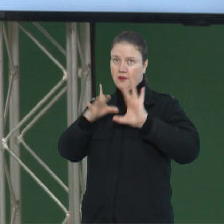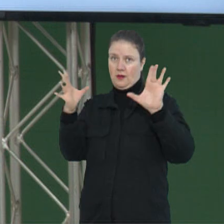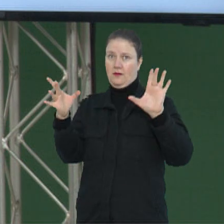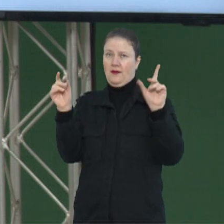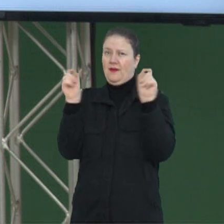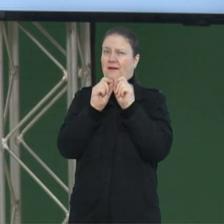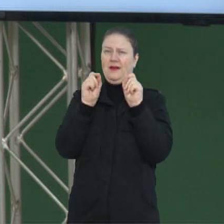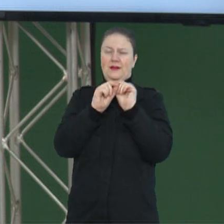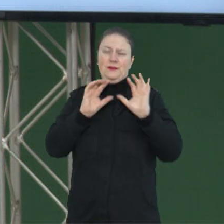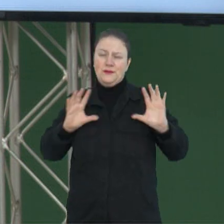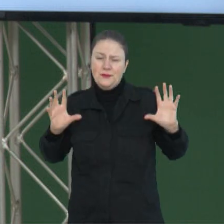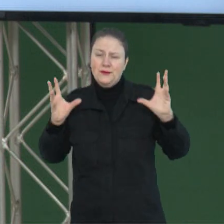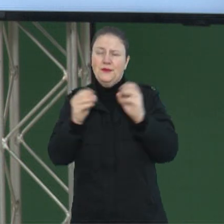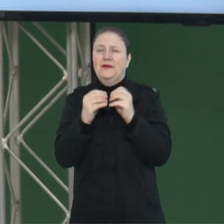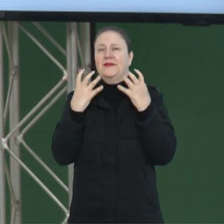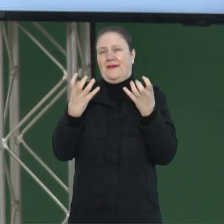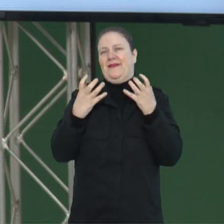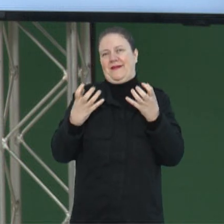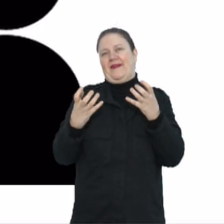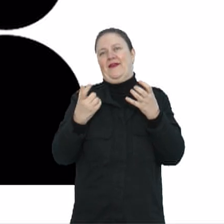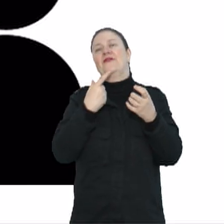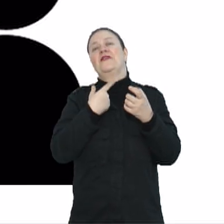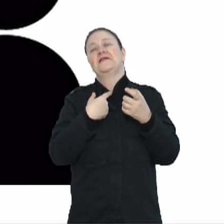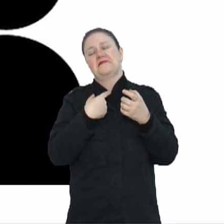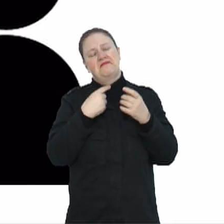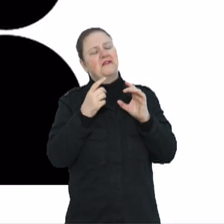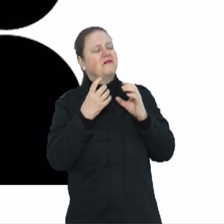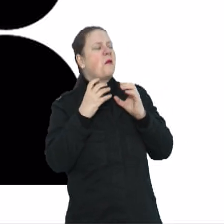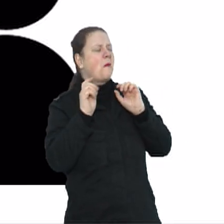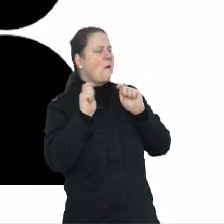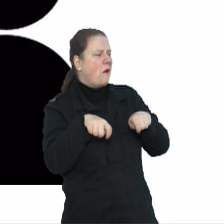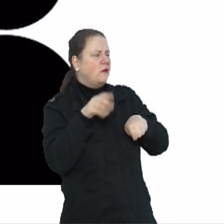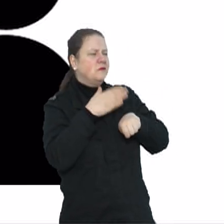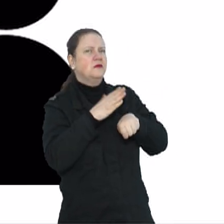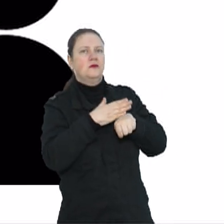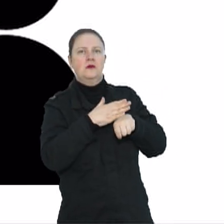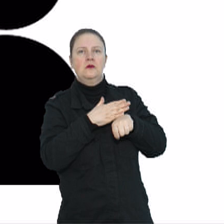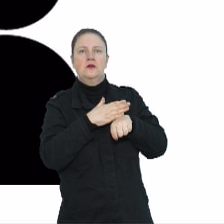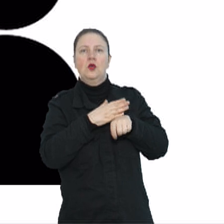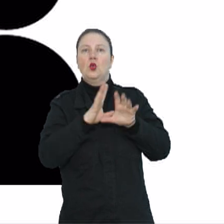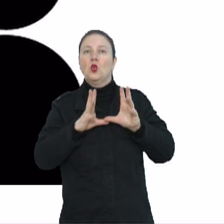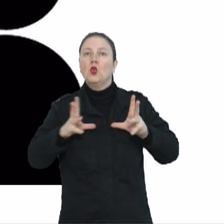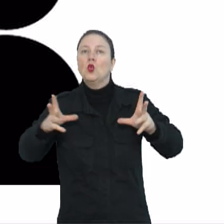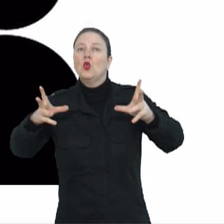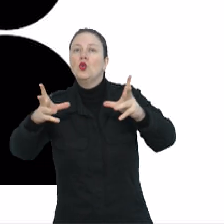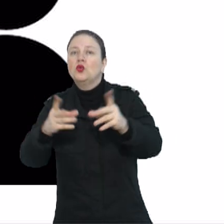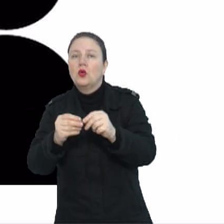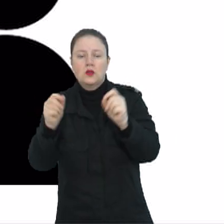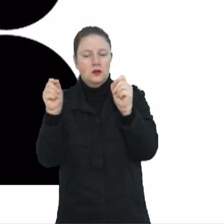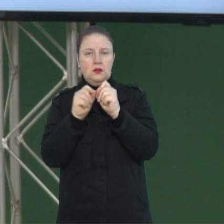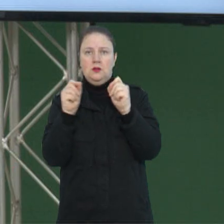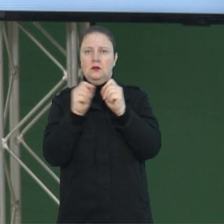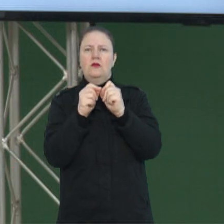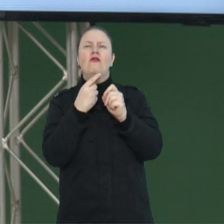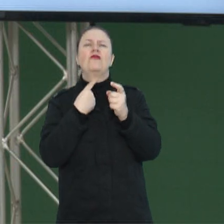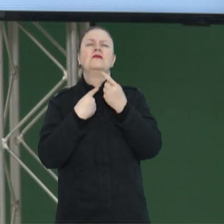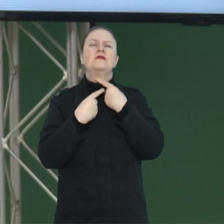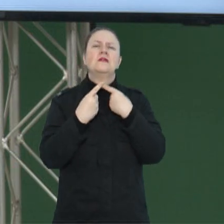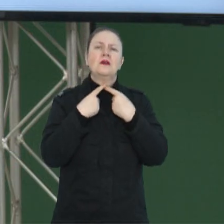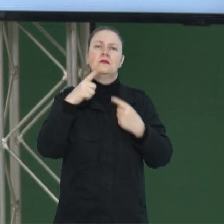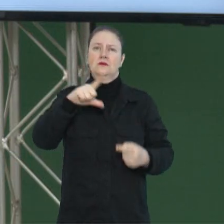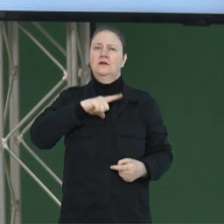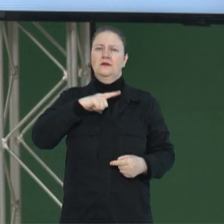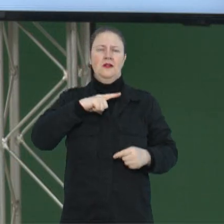eu quero, né? Ou então, ser livre é fazer aquilo que eu tenho vontade, fazer o que eu tenho vontade,